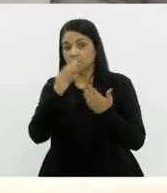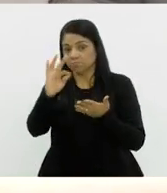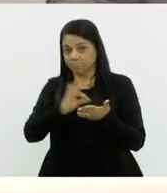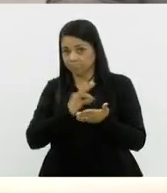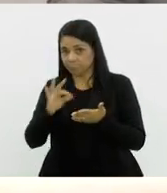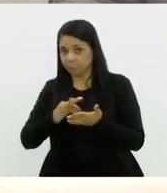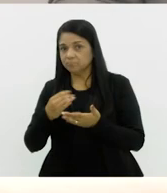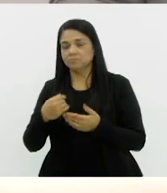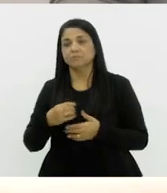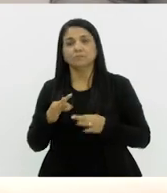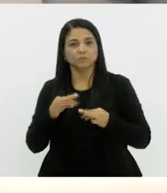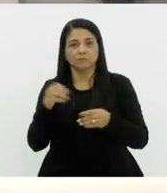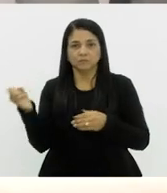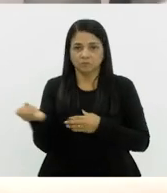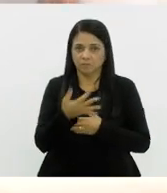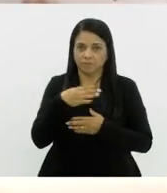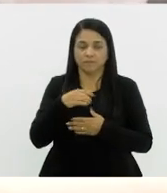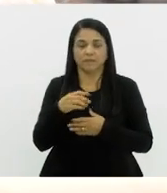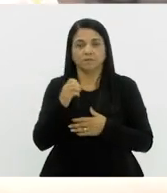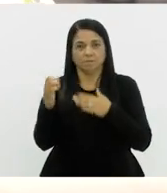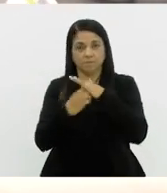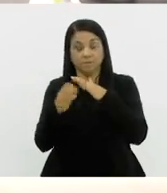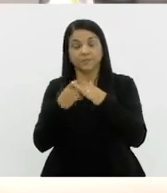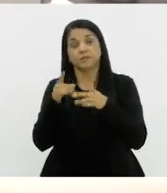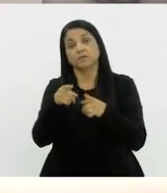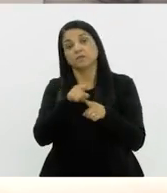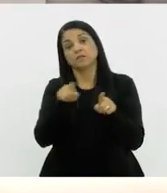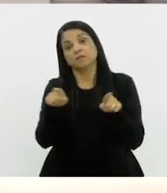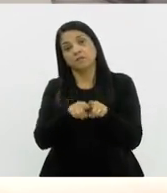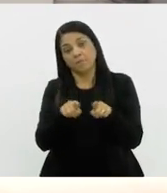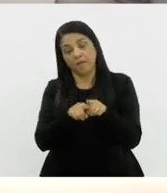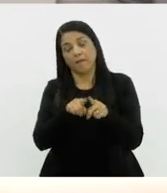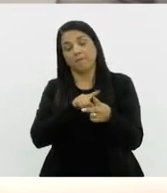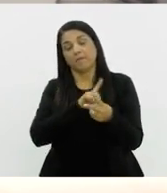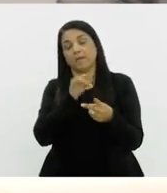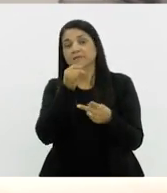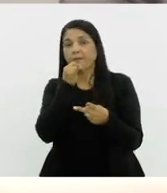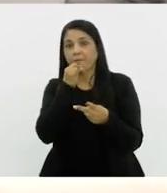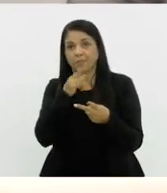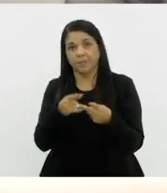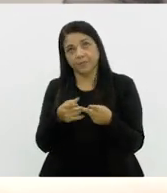algum de vocês, é o seguinte, essa questão de identificar ou não. Por exemplo,